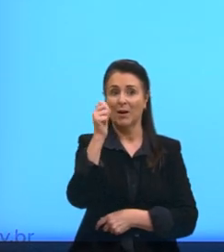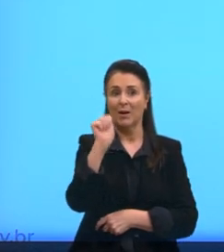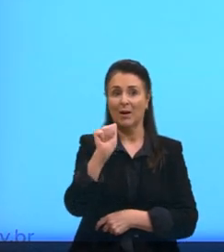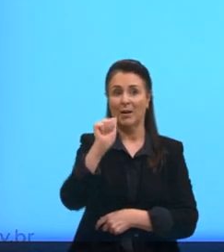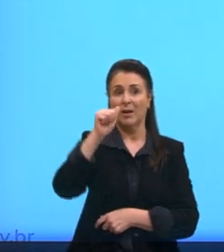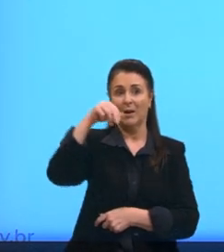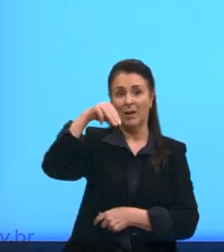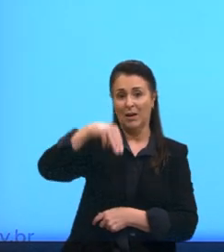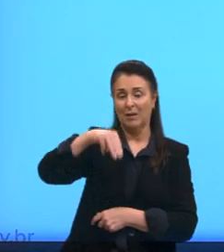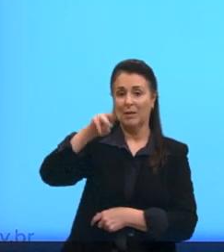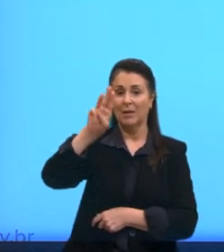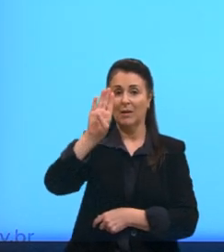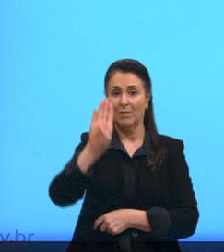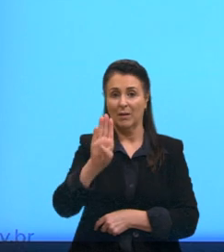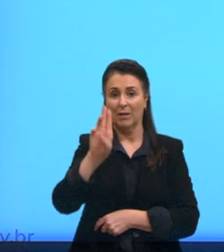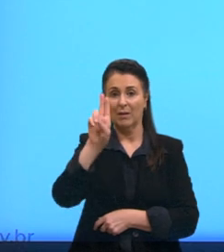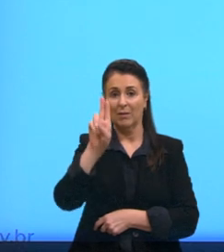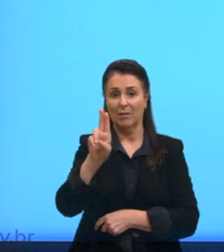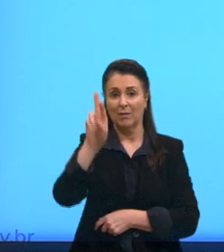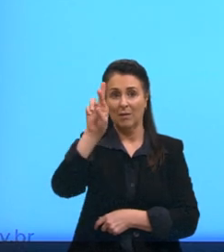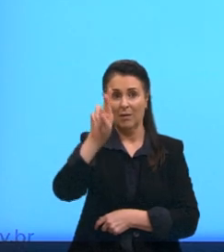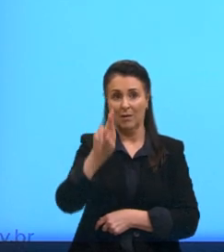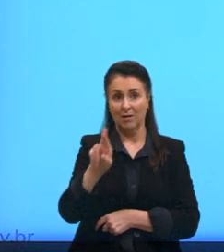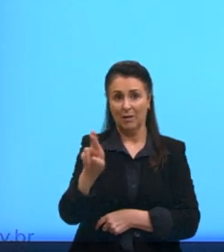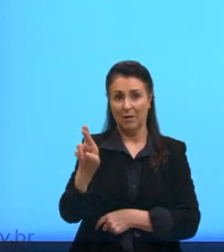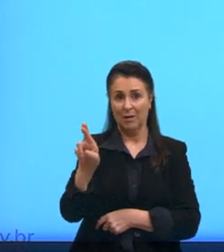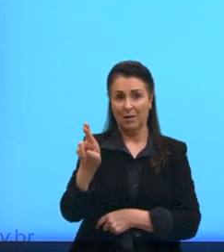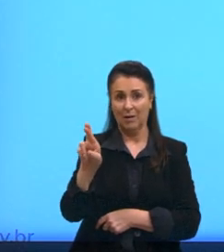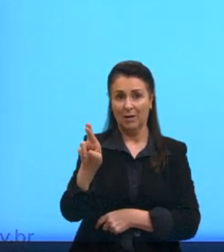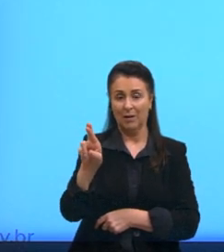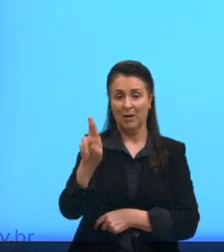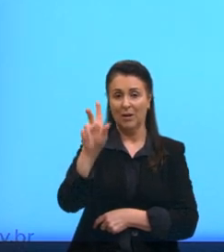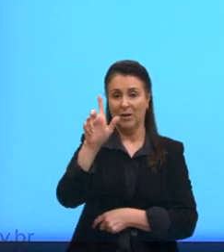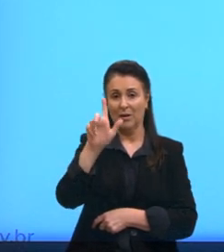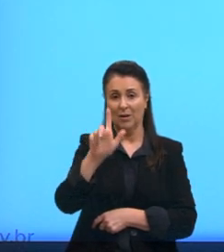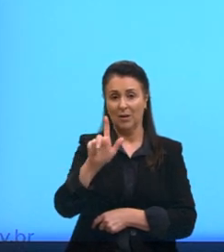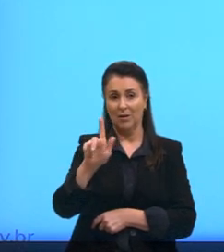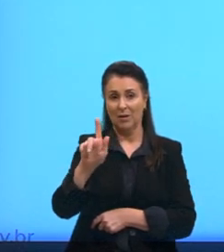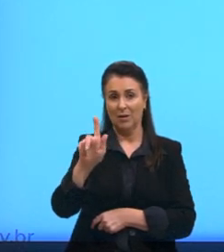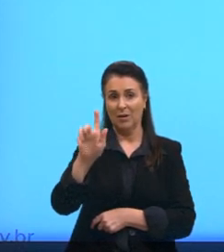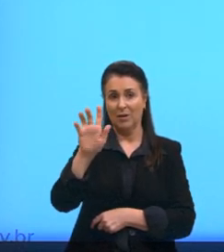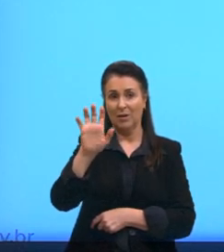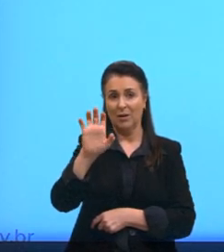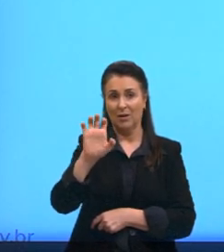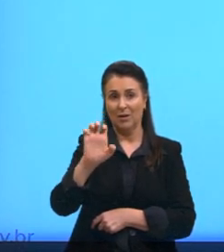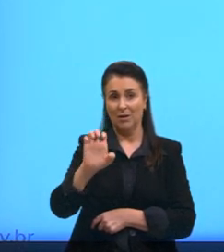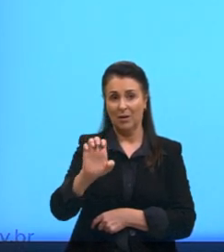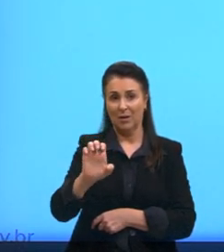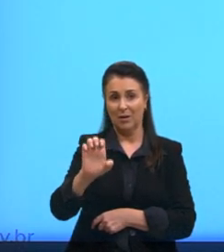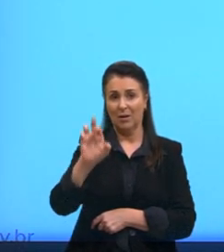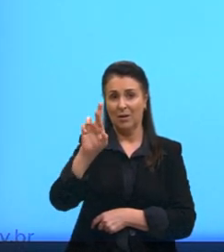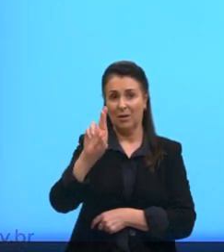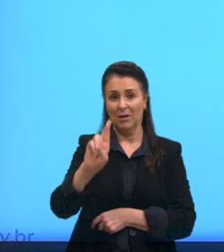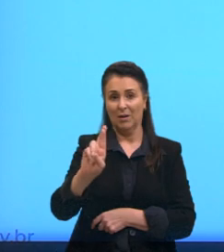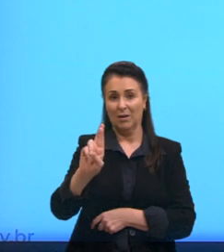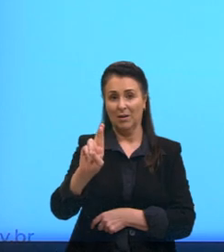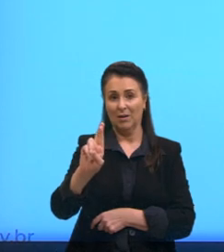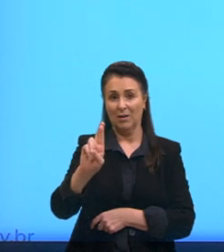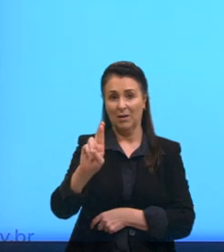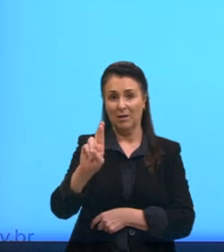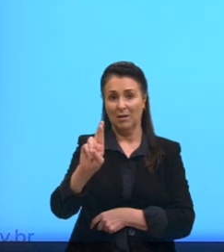m b u r g e